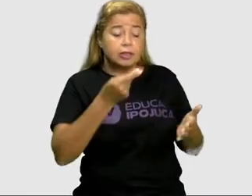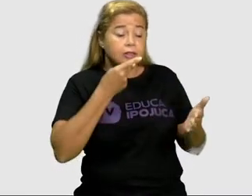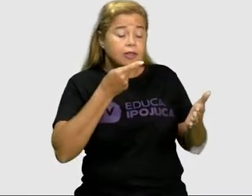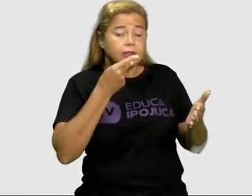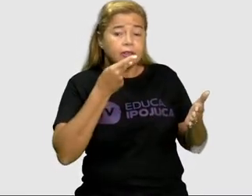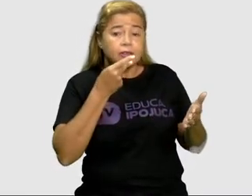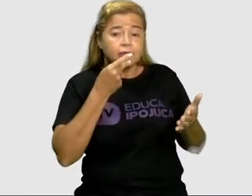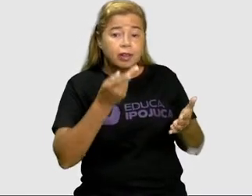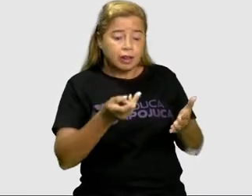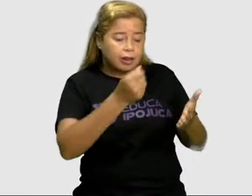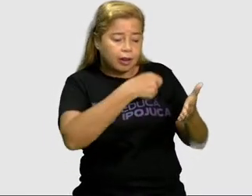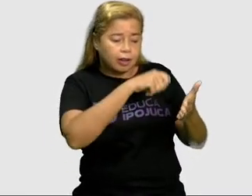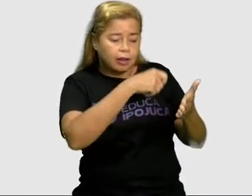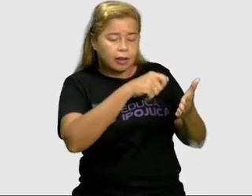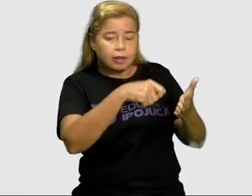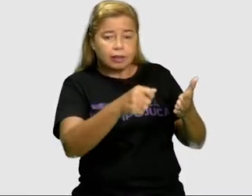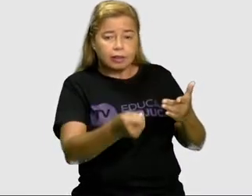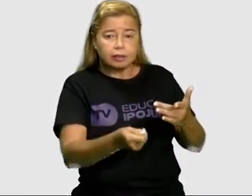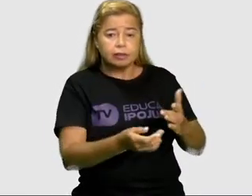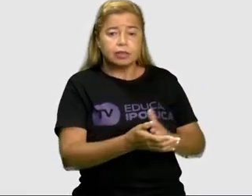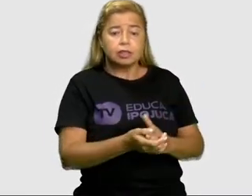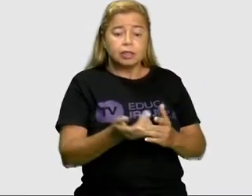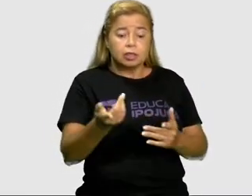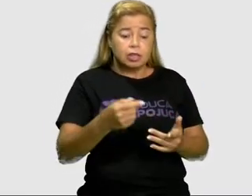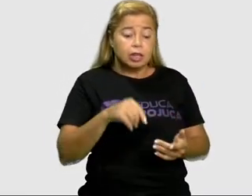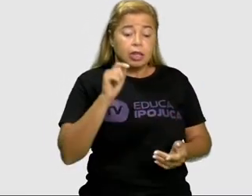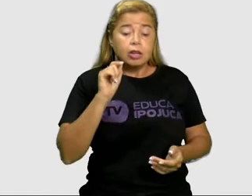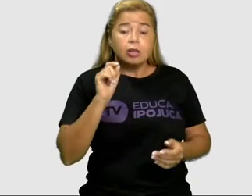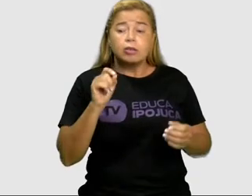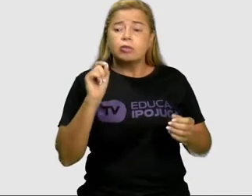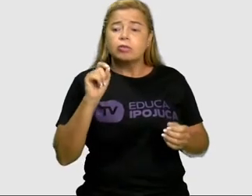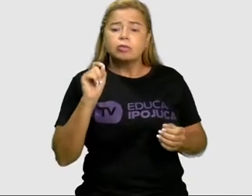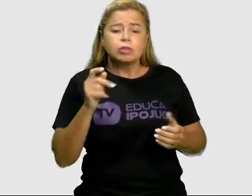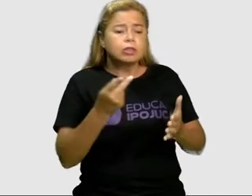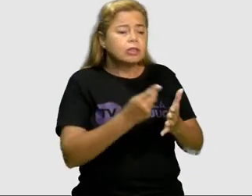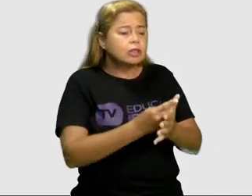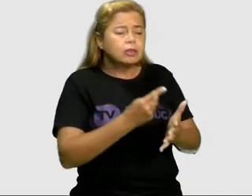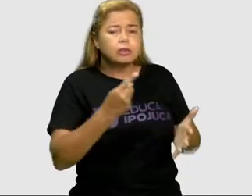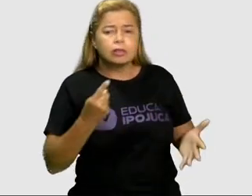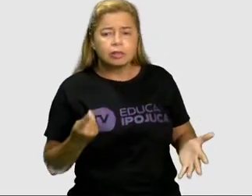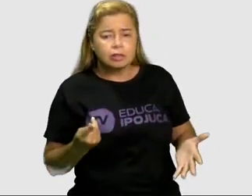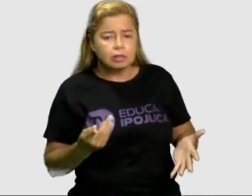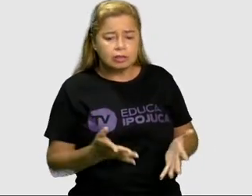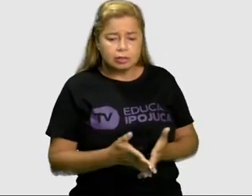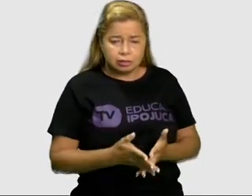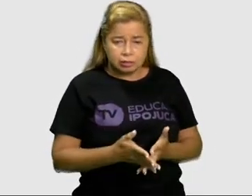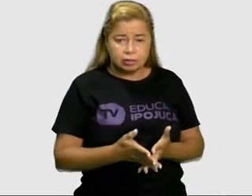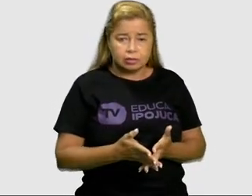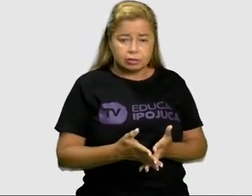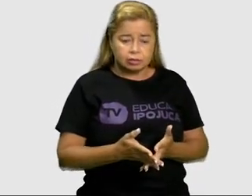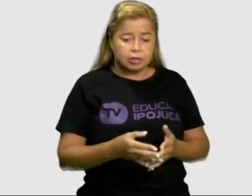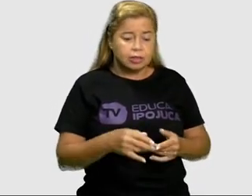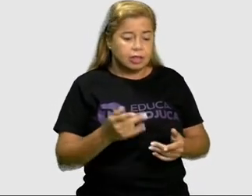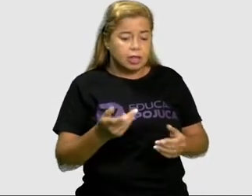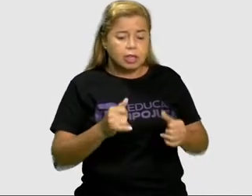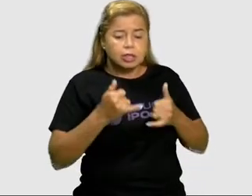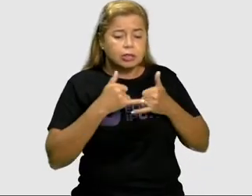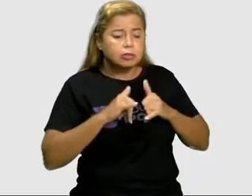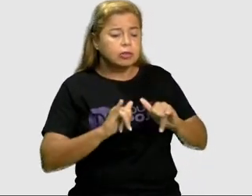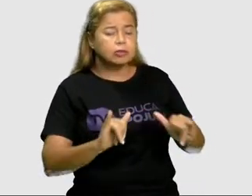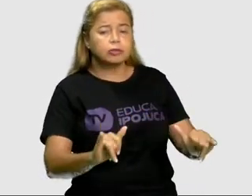narrar ele vai relatar aquilo que está sendo o assunto que está sendo abordado